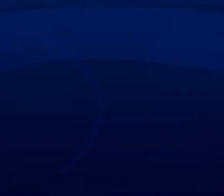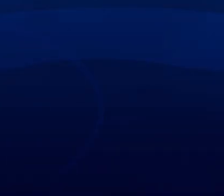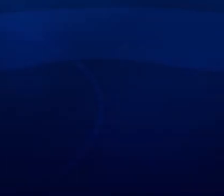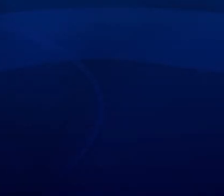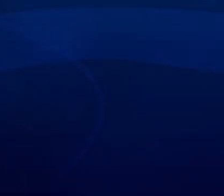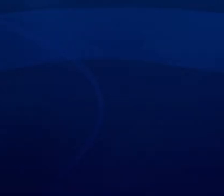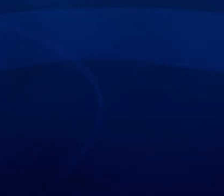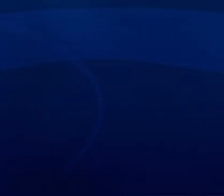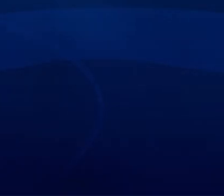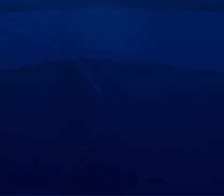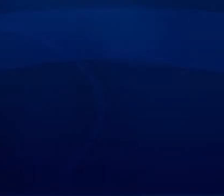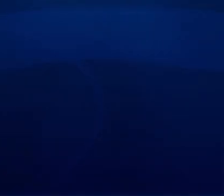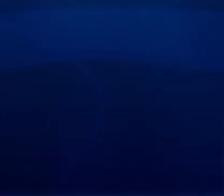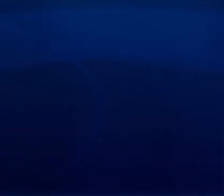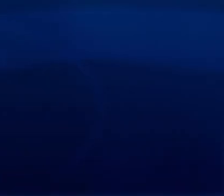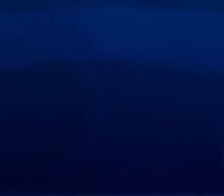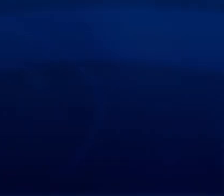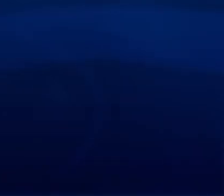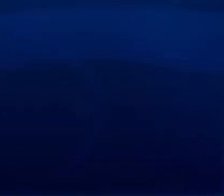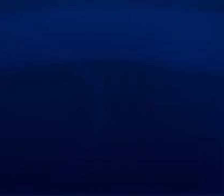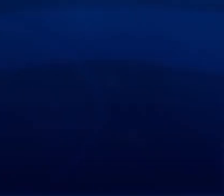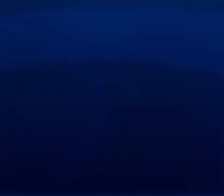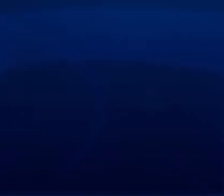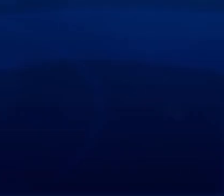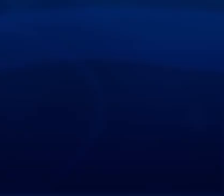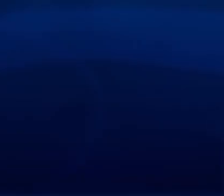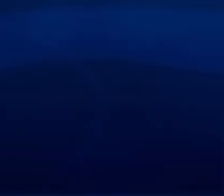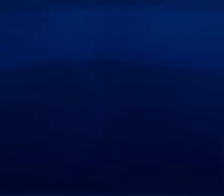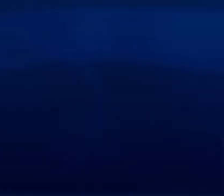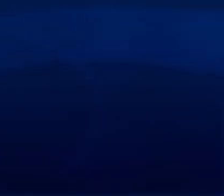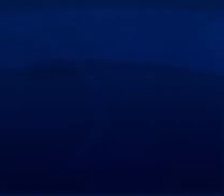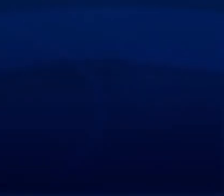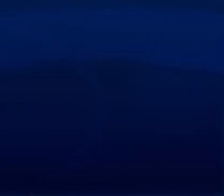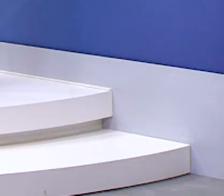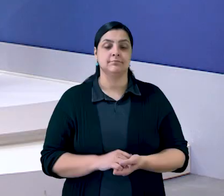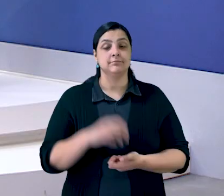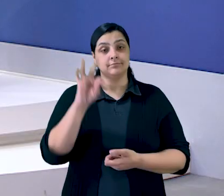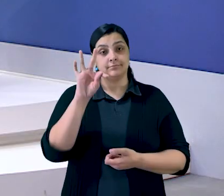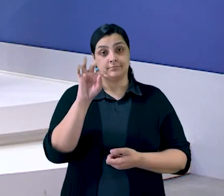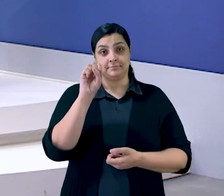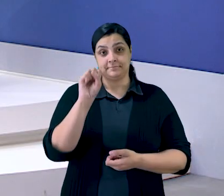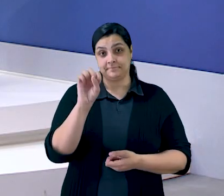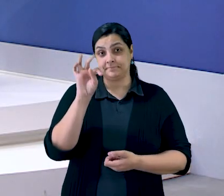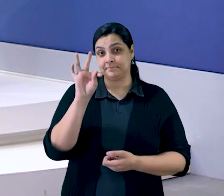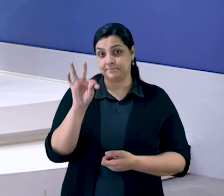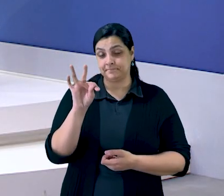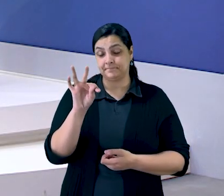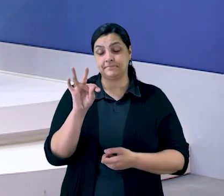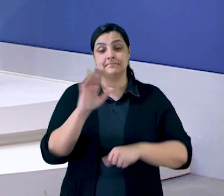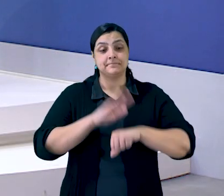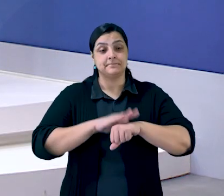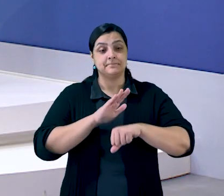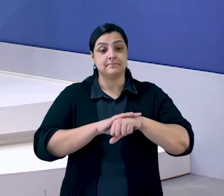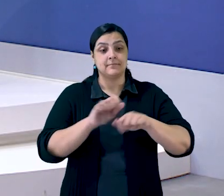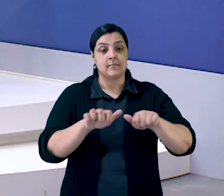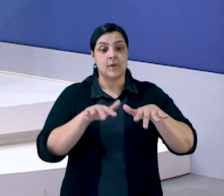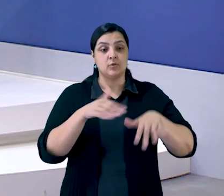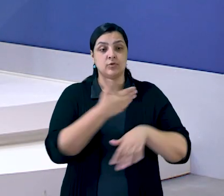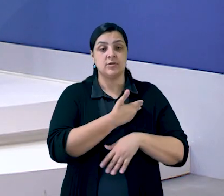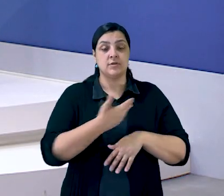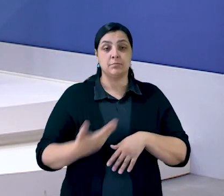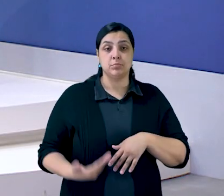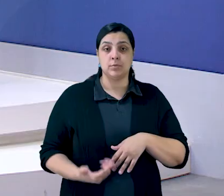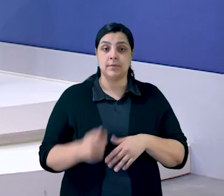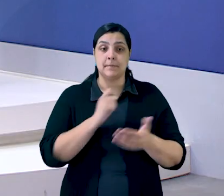O Tribunal Superior do Trabalho realizou